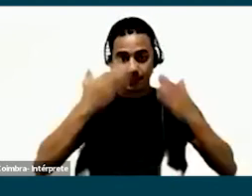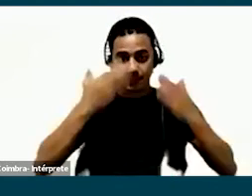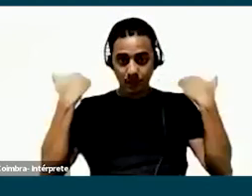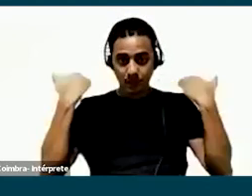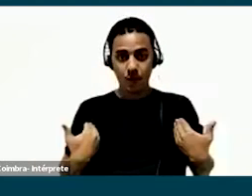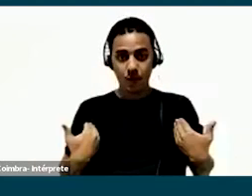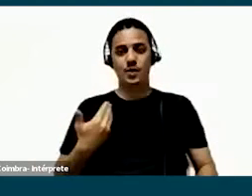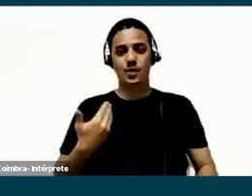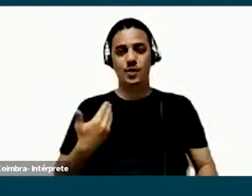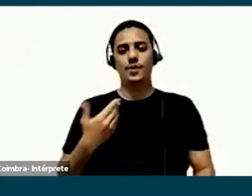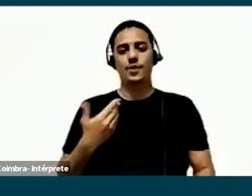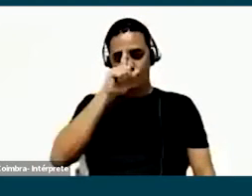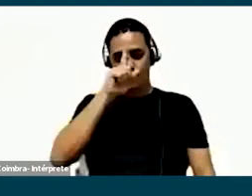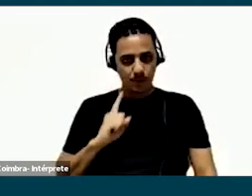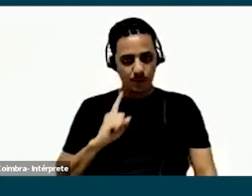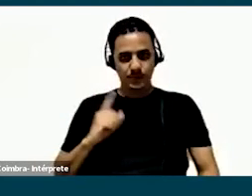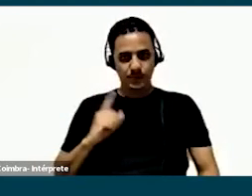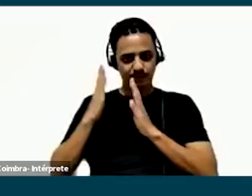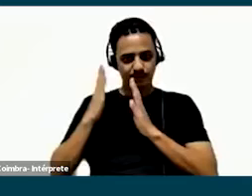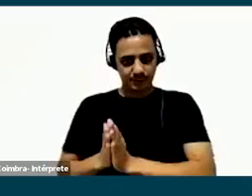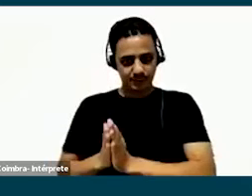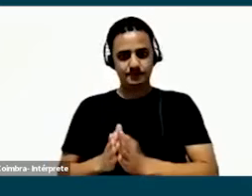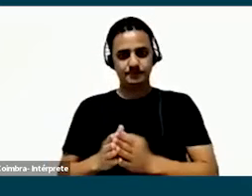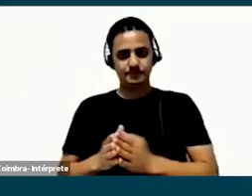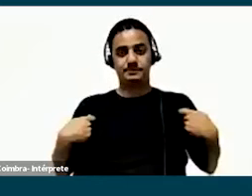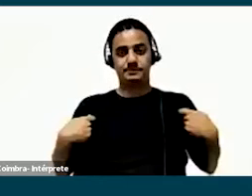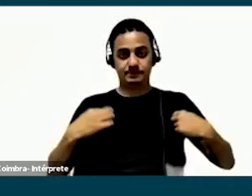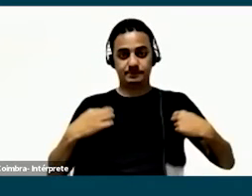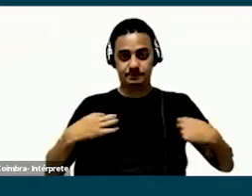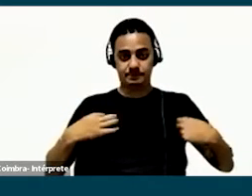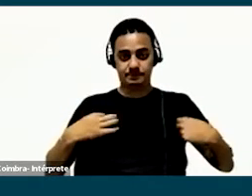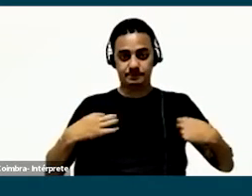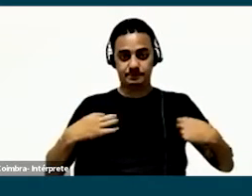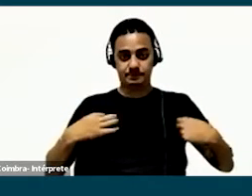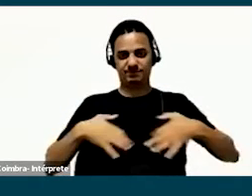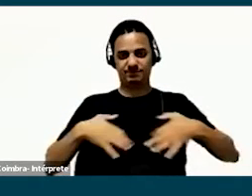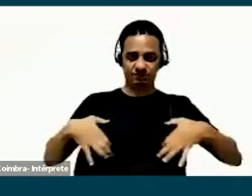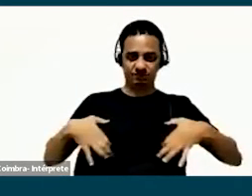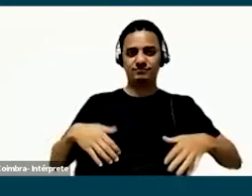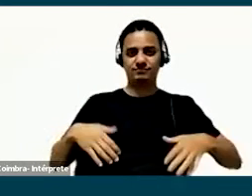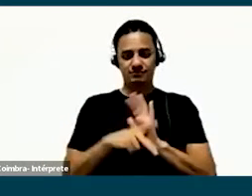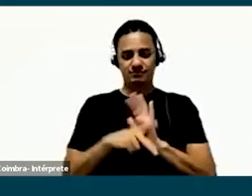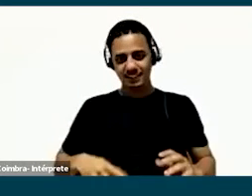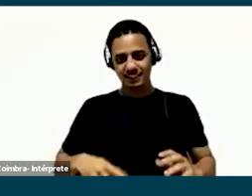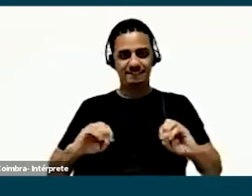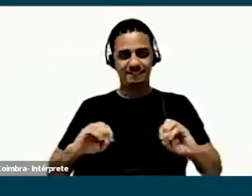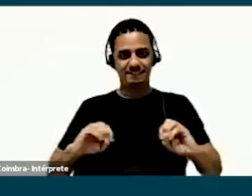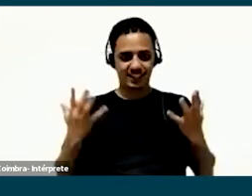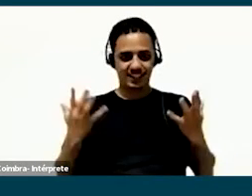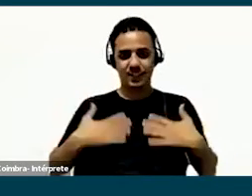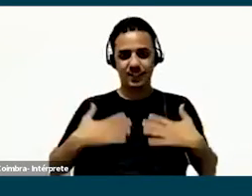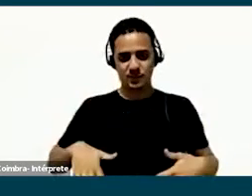branca, de cabelos longos, loiros, lisos. Eu estou aqui vestida com a camisa do evento, não aparece muito, mas